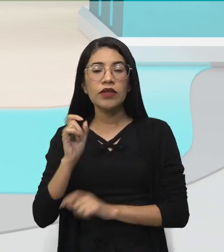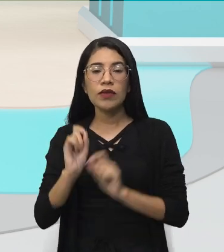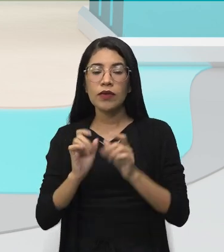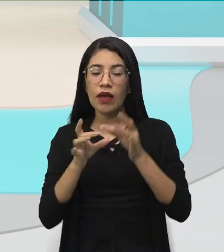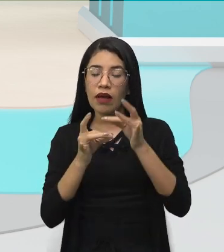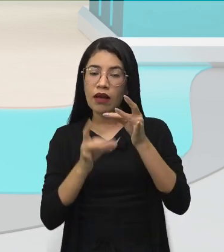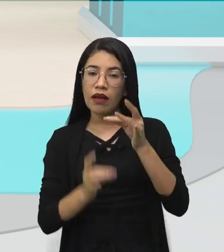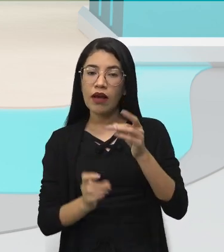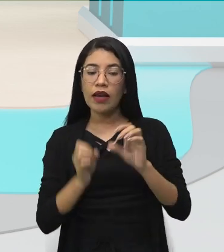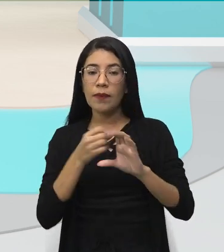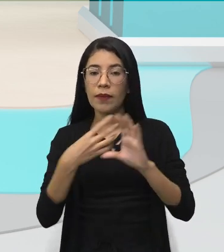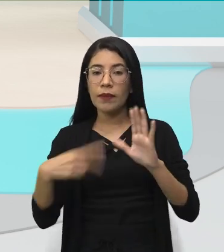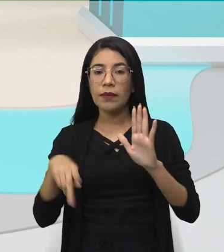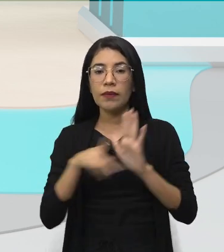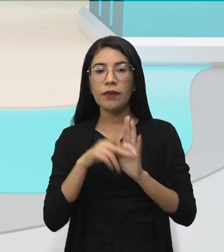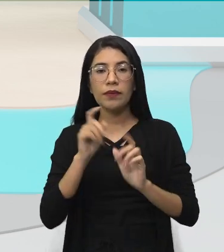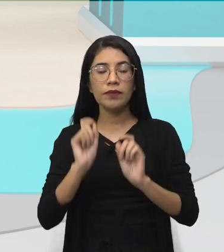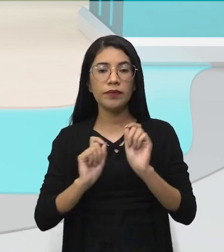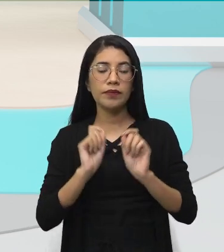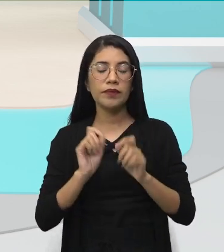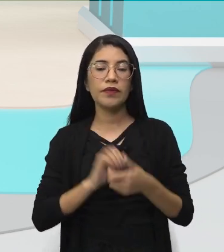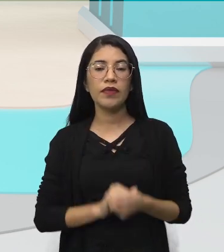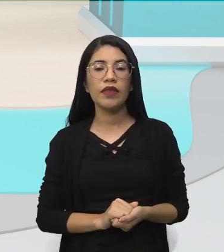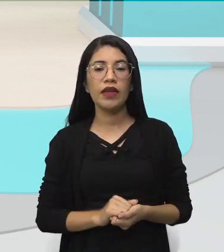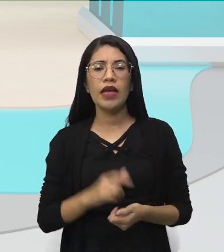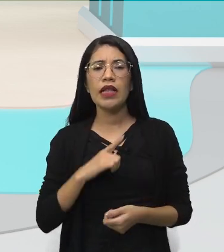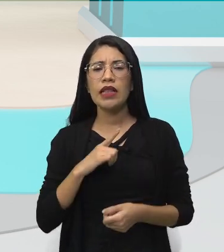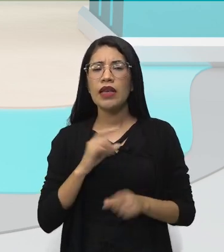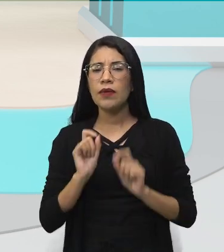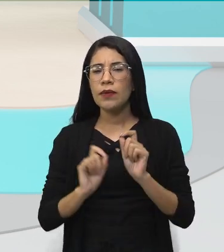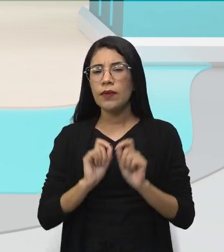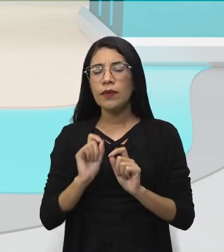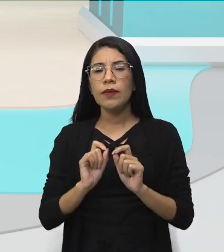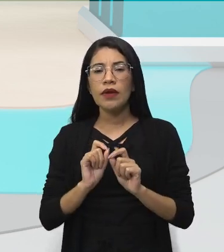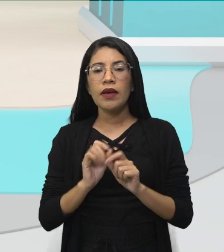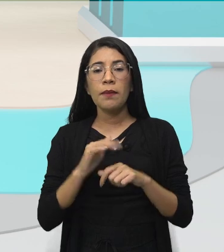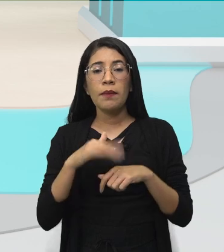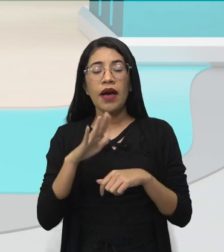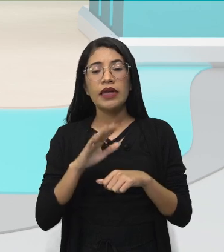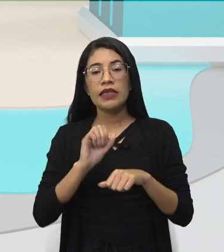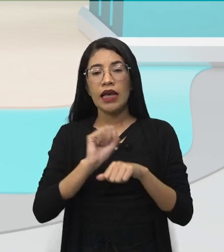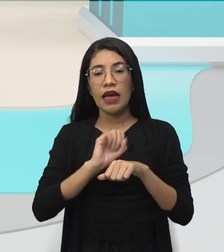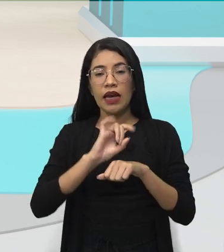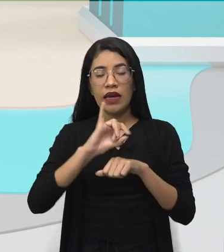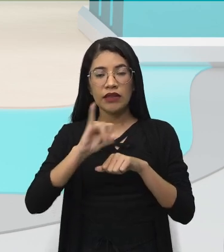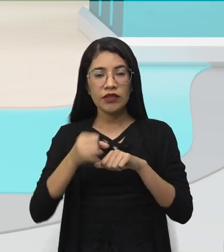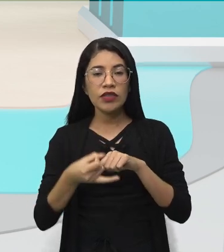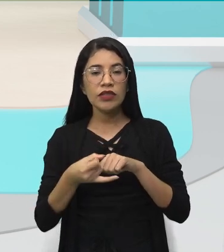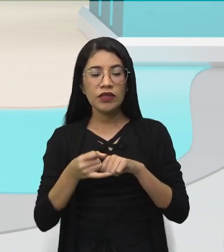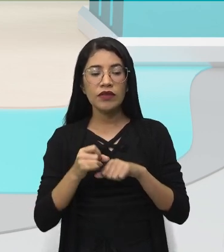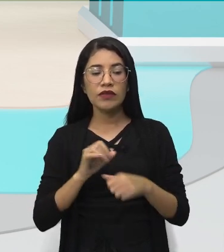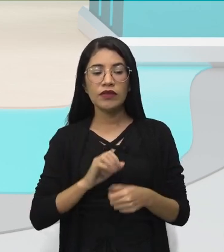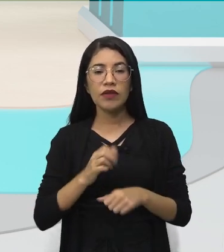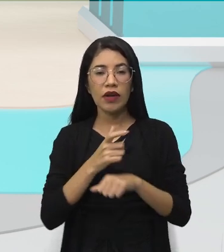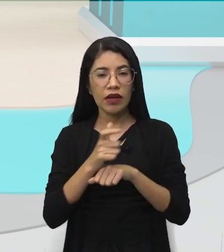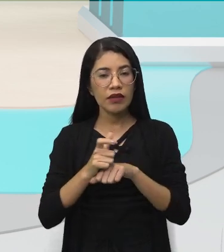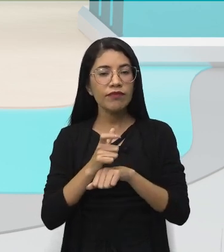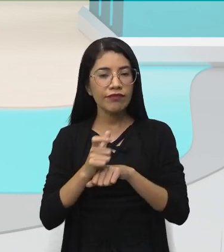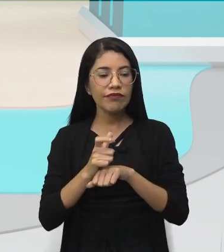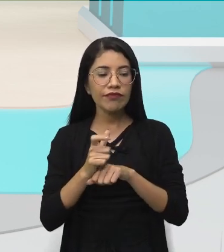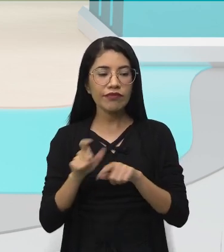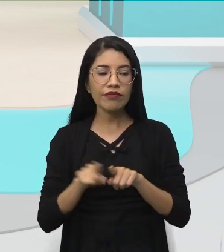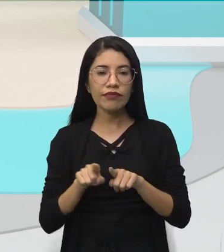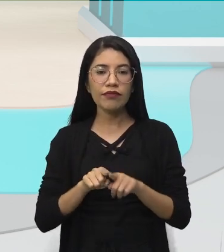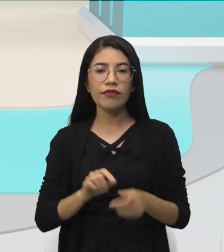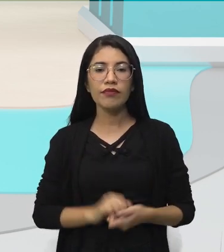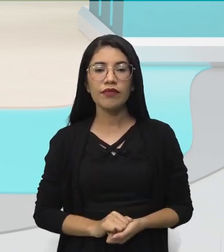descritivo, ele vai caracterizar. Então, vai ter bastante a presença de quê? De adjetivos, certo? Mais um tipo